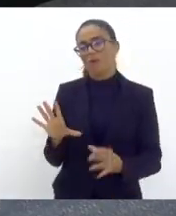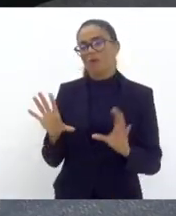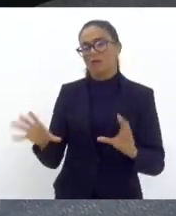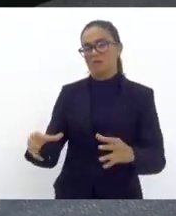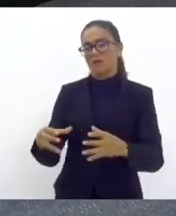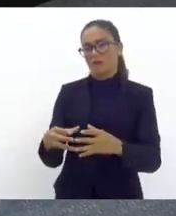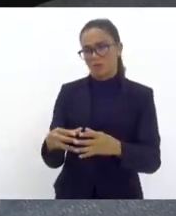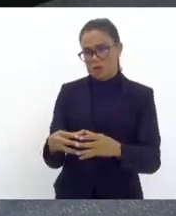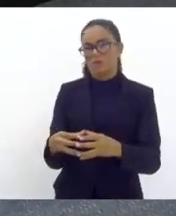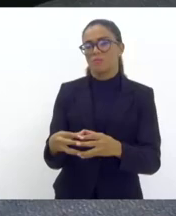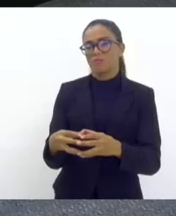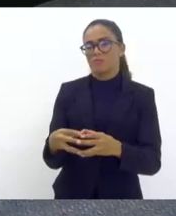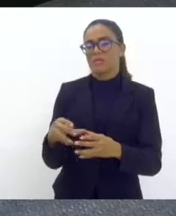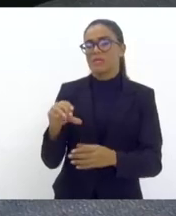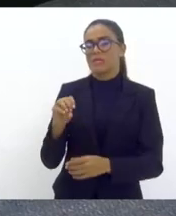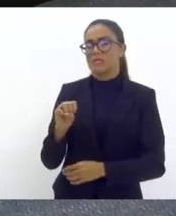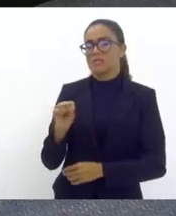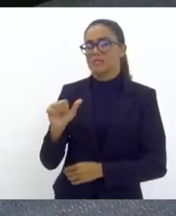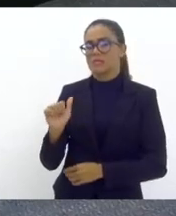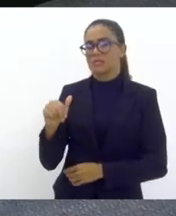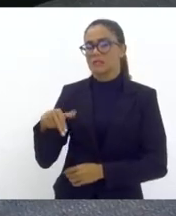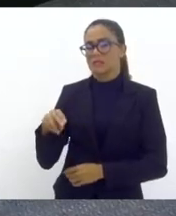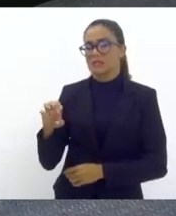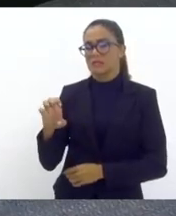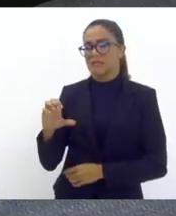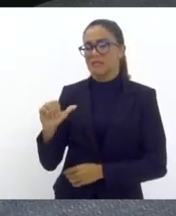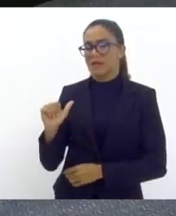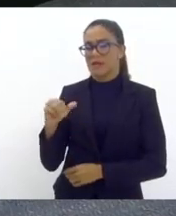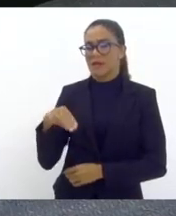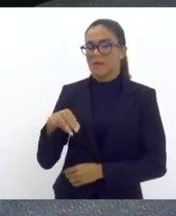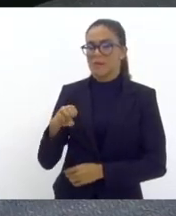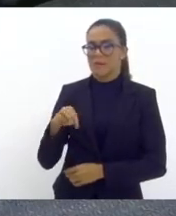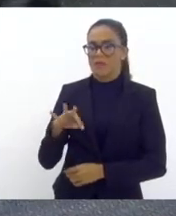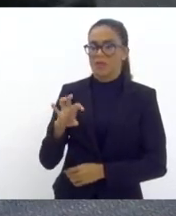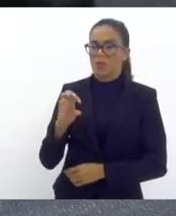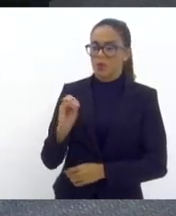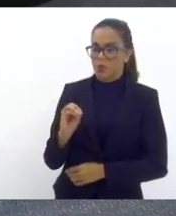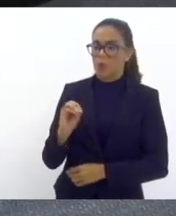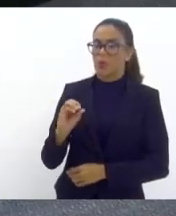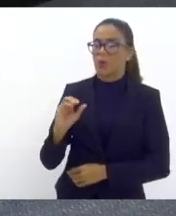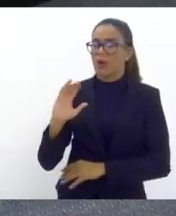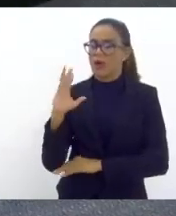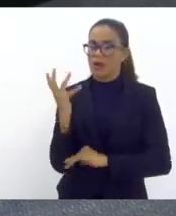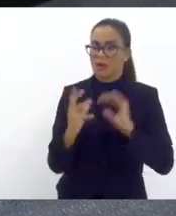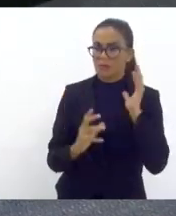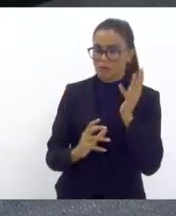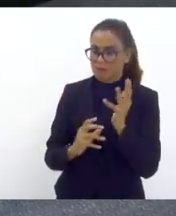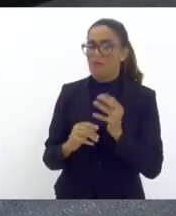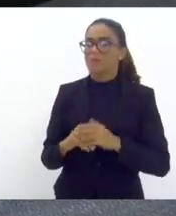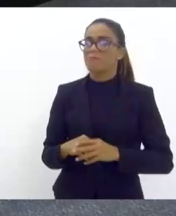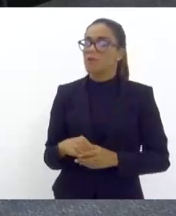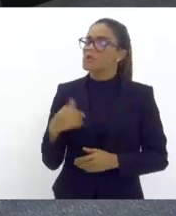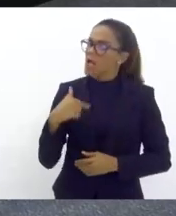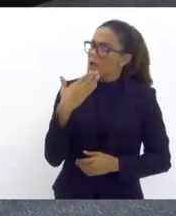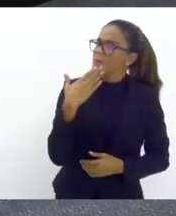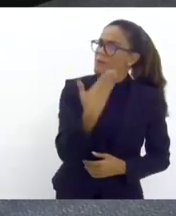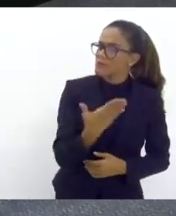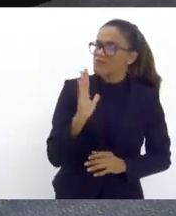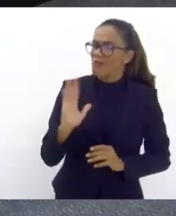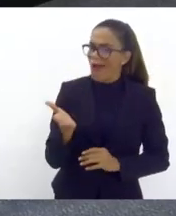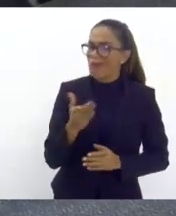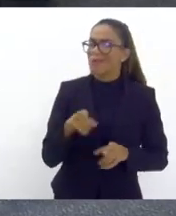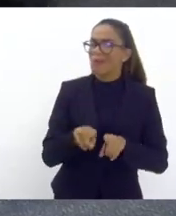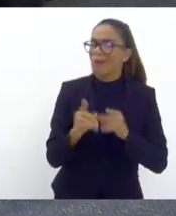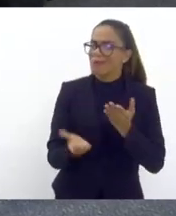saneamento ambiental pena que vossa excelências lutava nós discutimos que foi com a água do rio dizer que nós já solicitamos vou